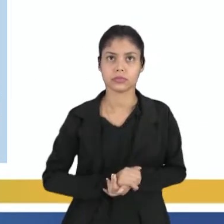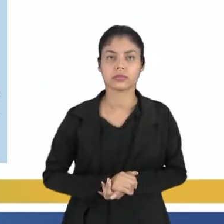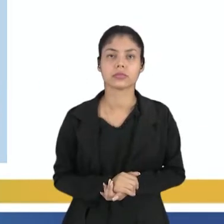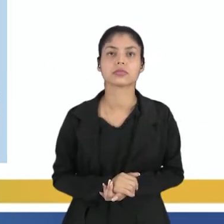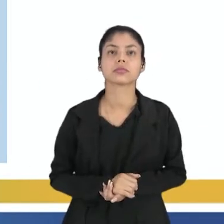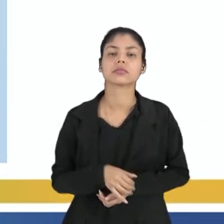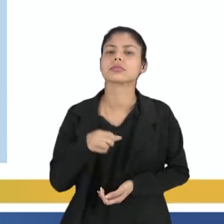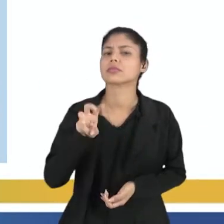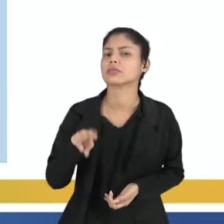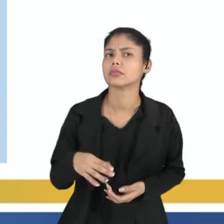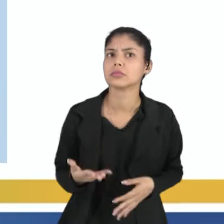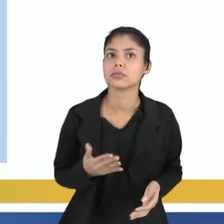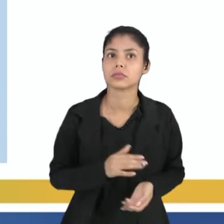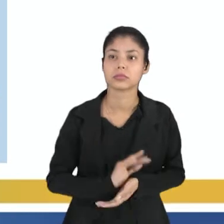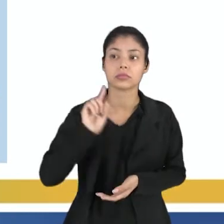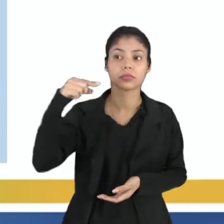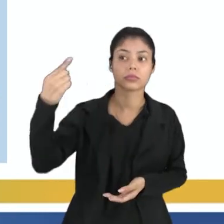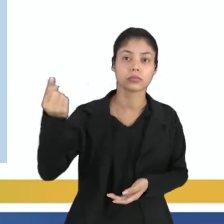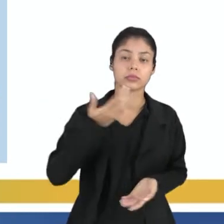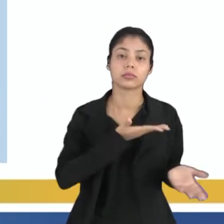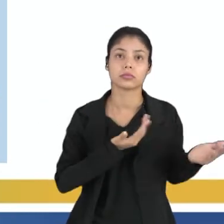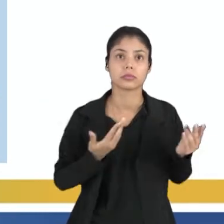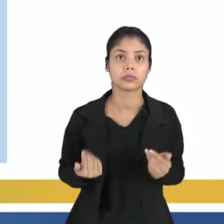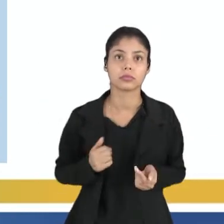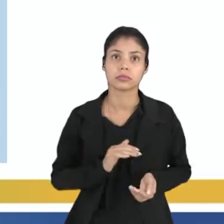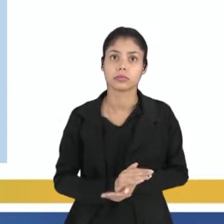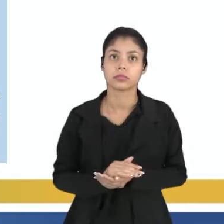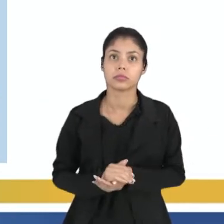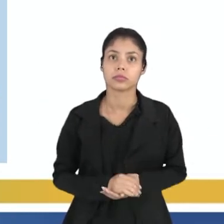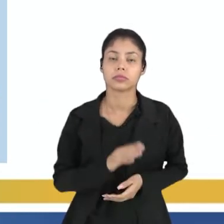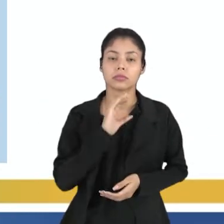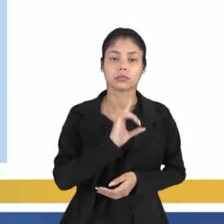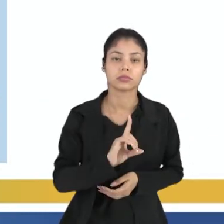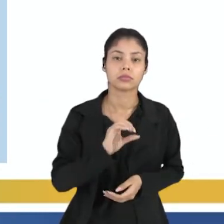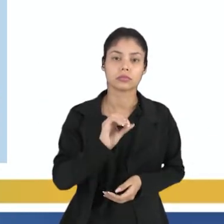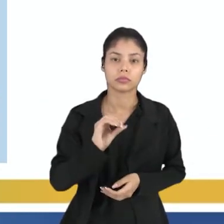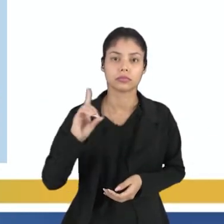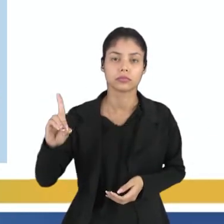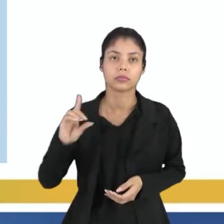Amo quem? Aquele rapaz, que é o meu objeto